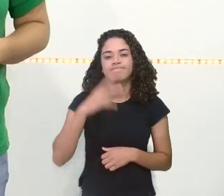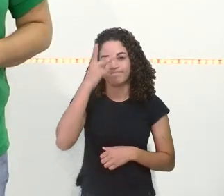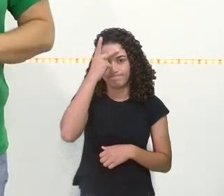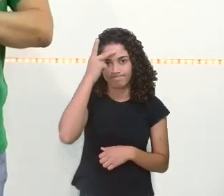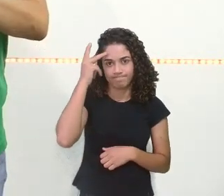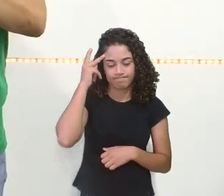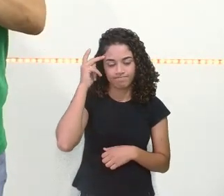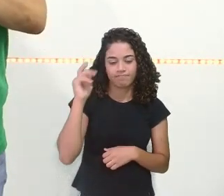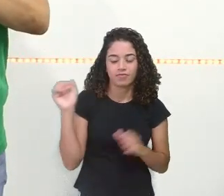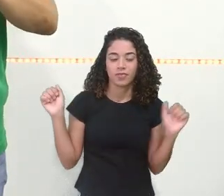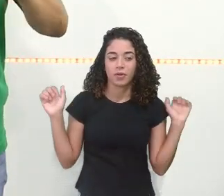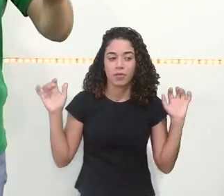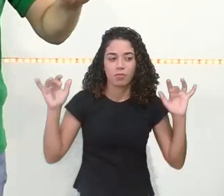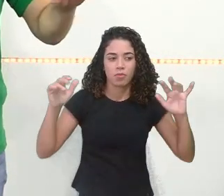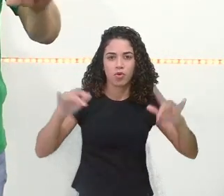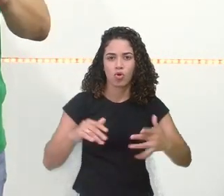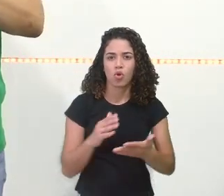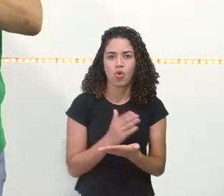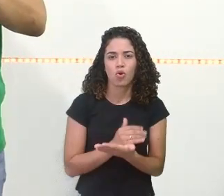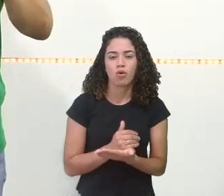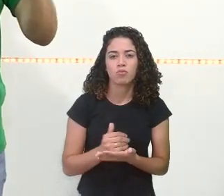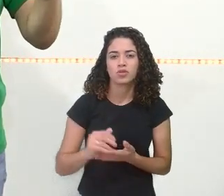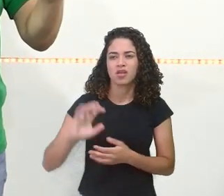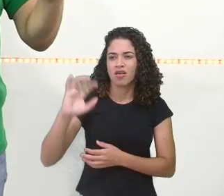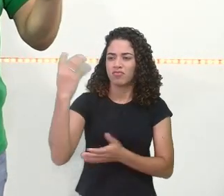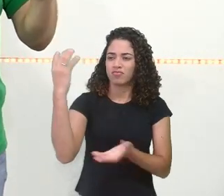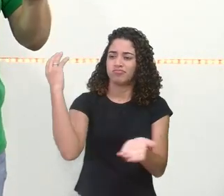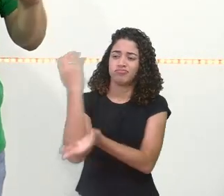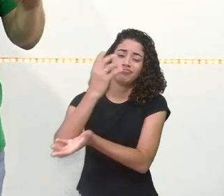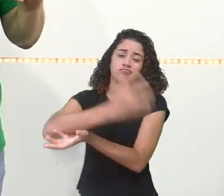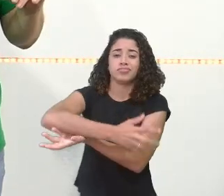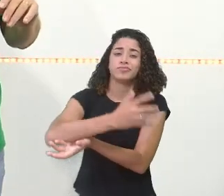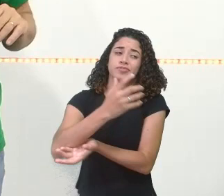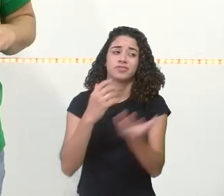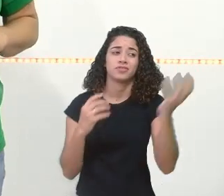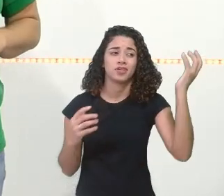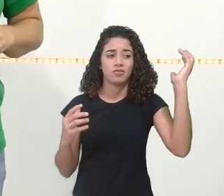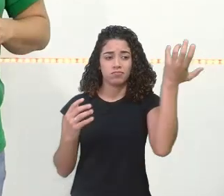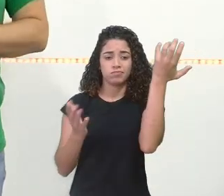lá e começaram a derrubar as árvores que tinham ali ao redor do rio.